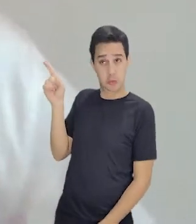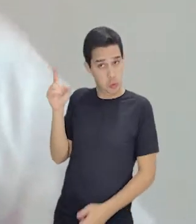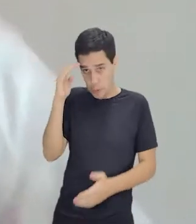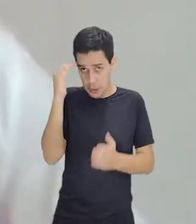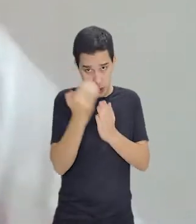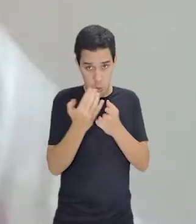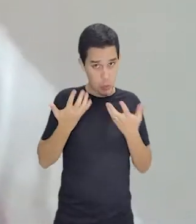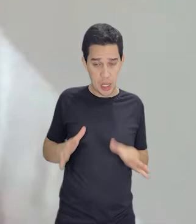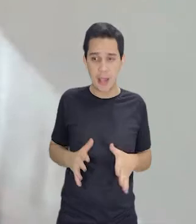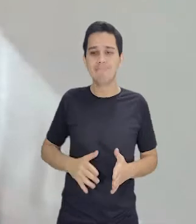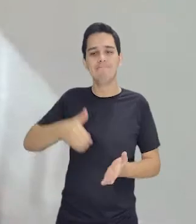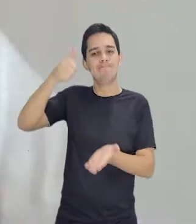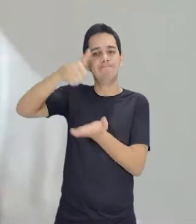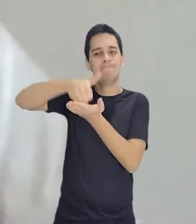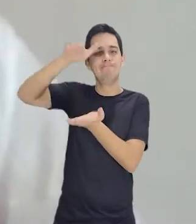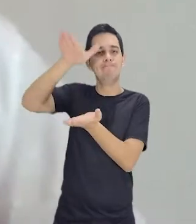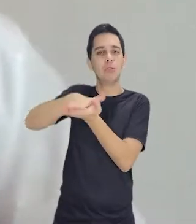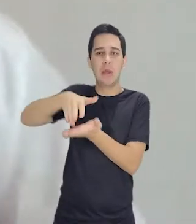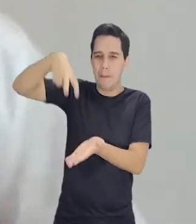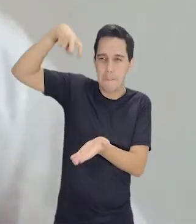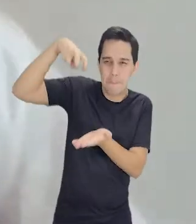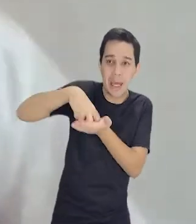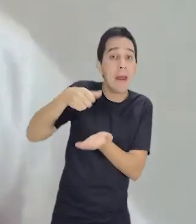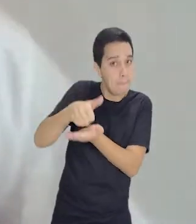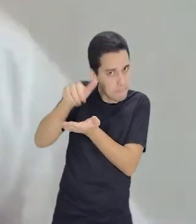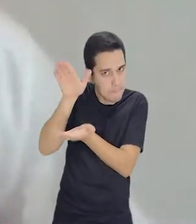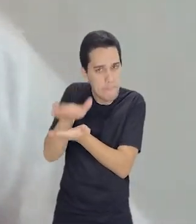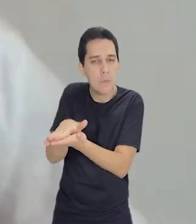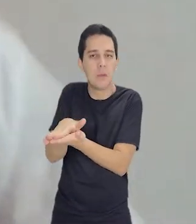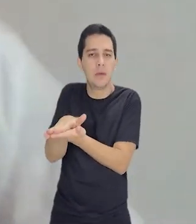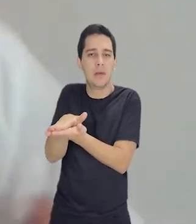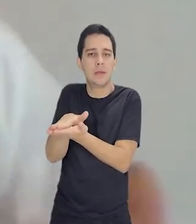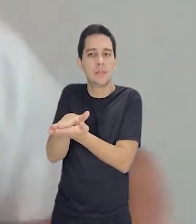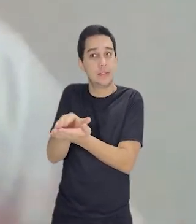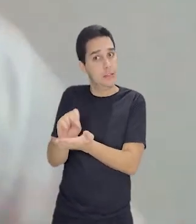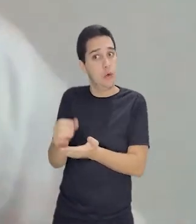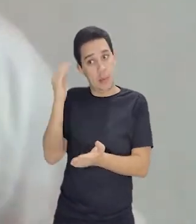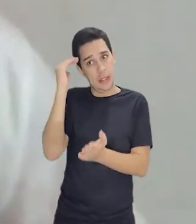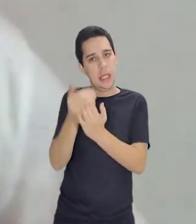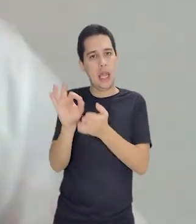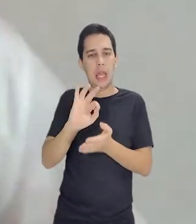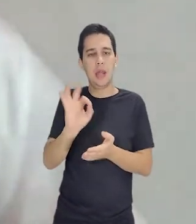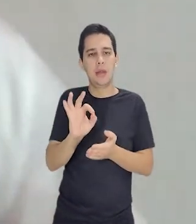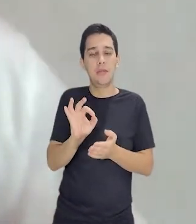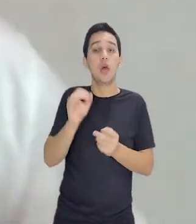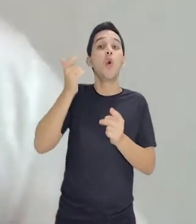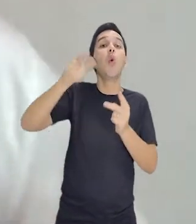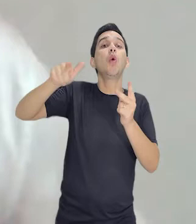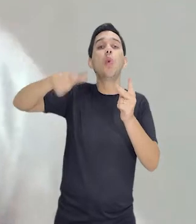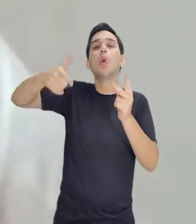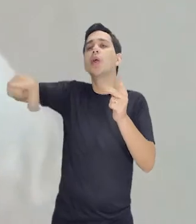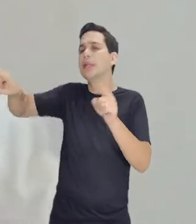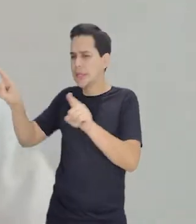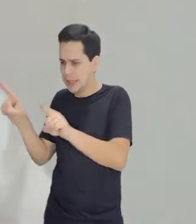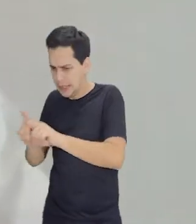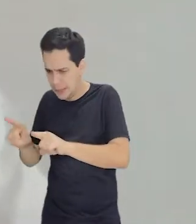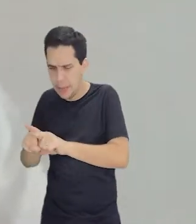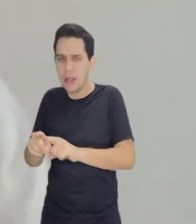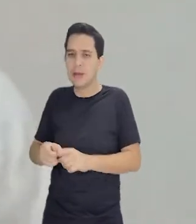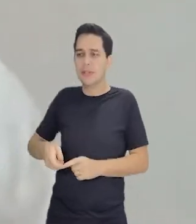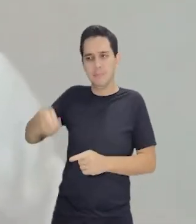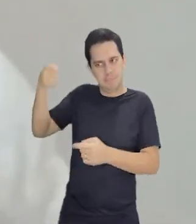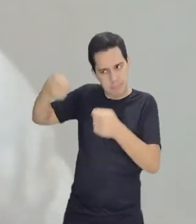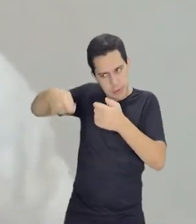deve cumprir sob pena de multa nesse primeiro momento, e há outras medidas coercitivas, né? A gente não